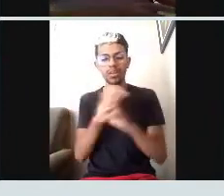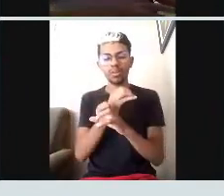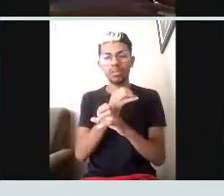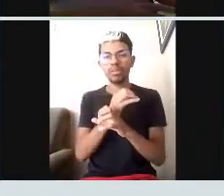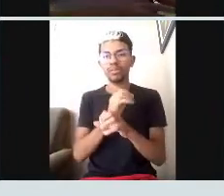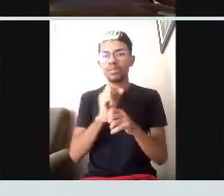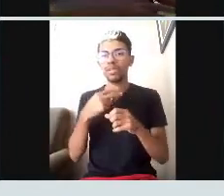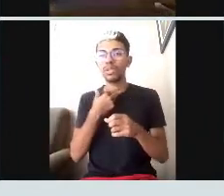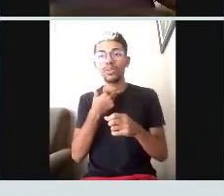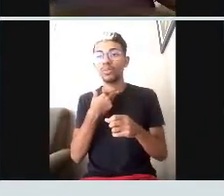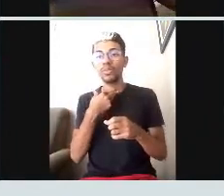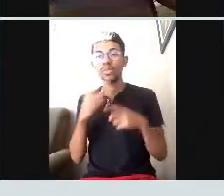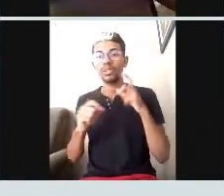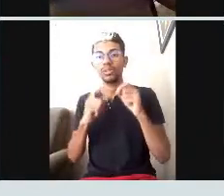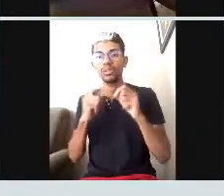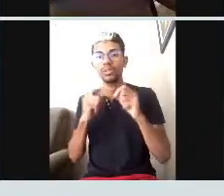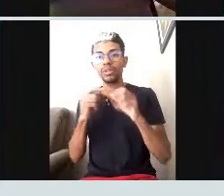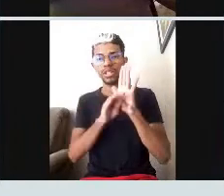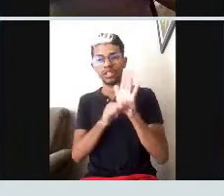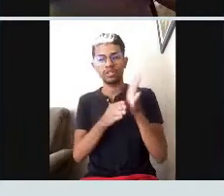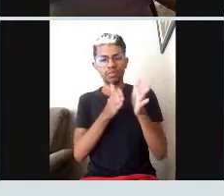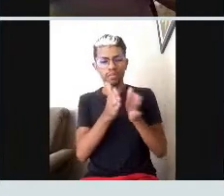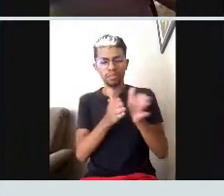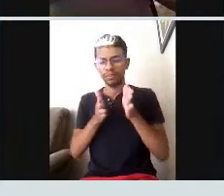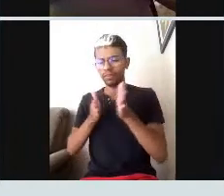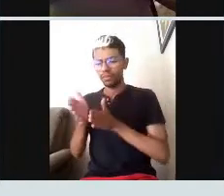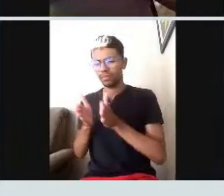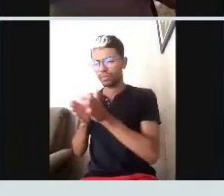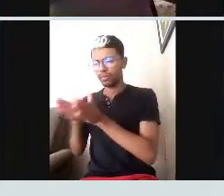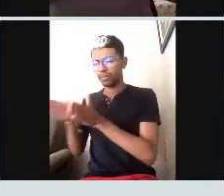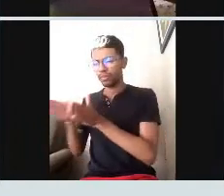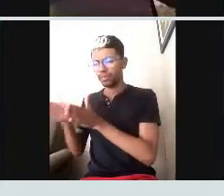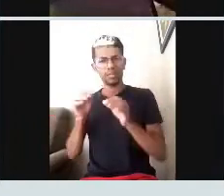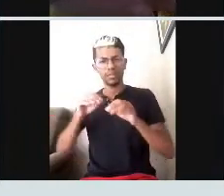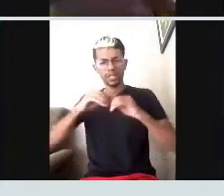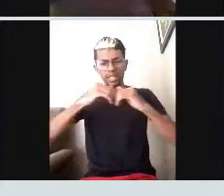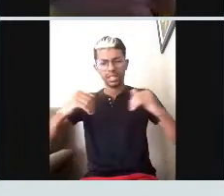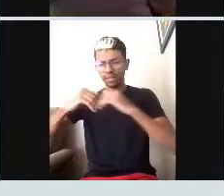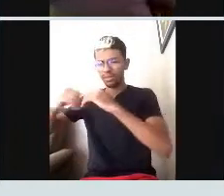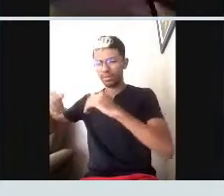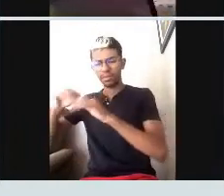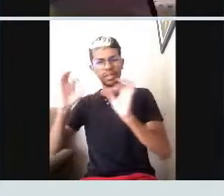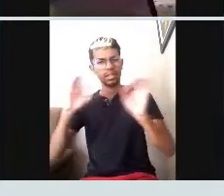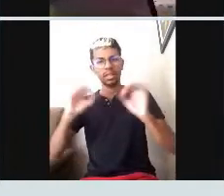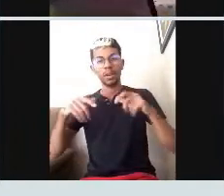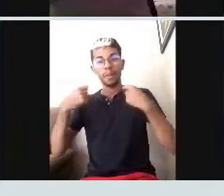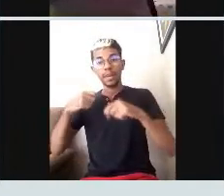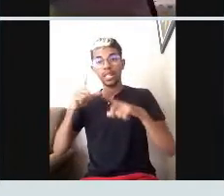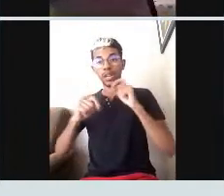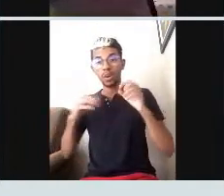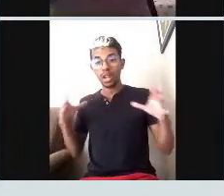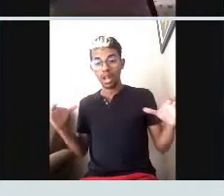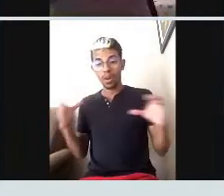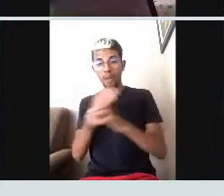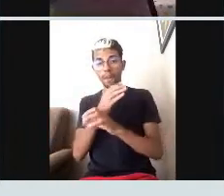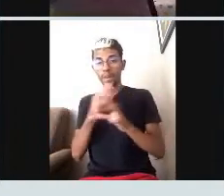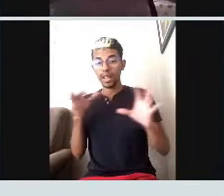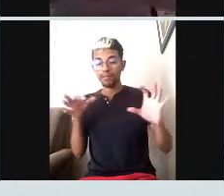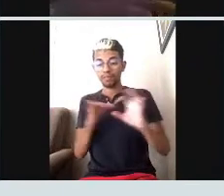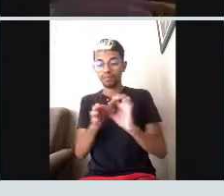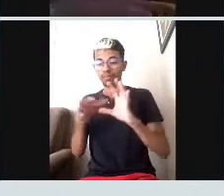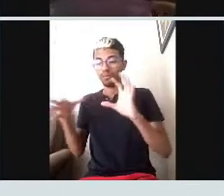texto dividido em partes desagrupadas. O texto é uma unidade completa ali, ele tem que fazer sentido do